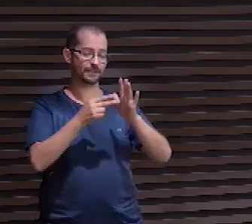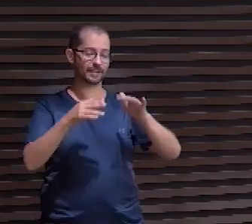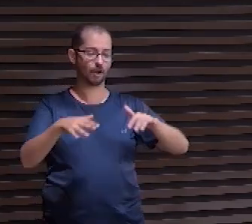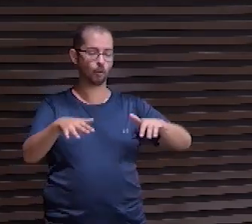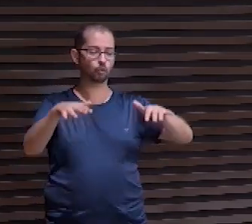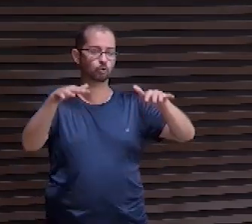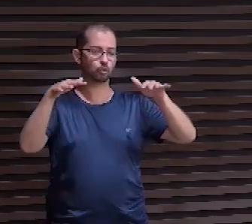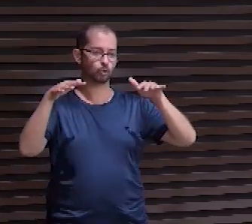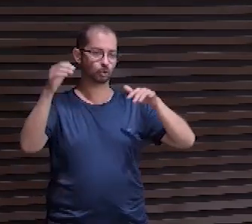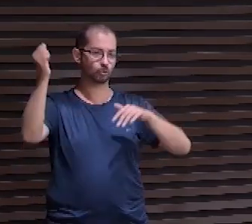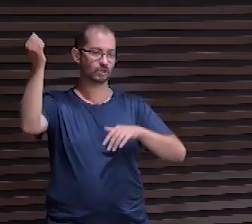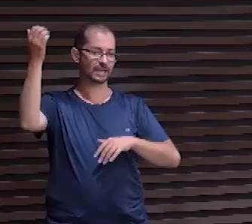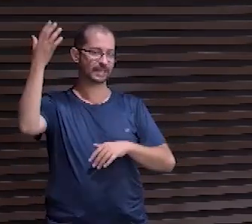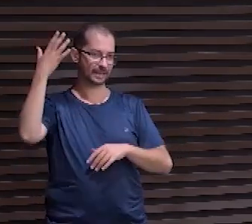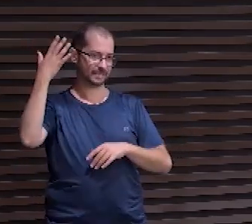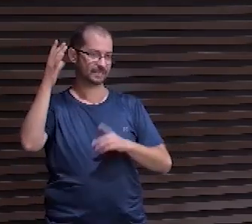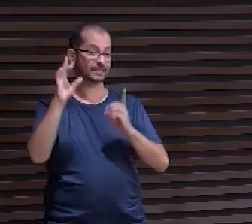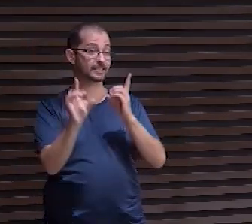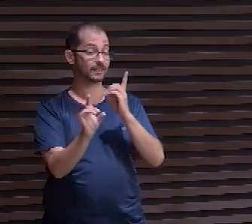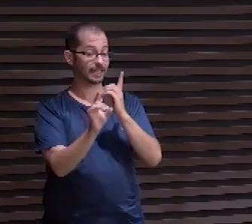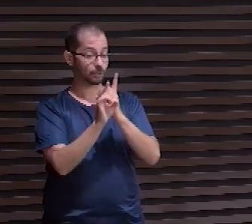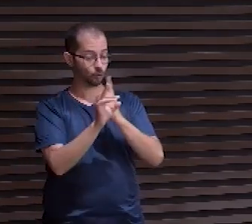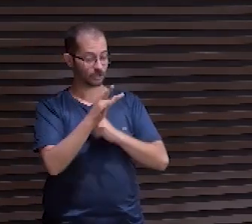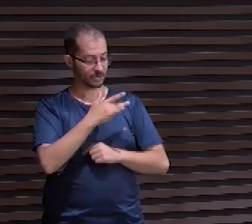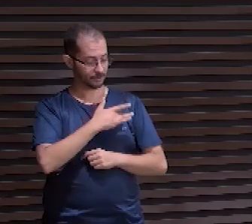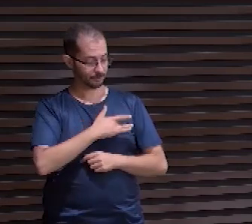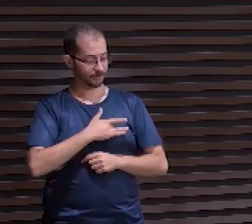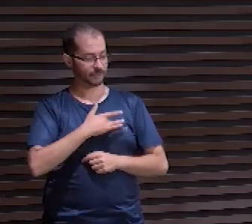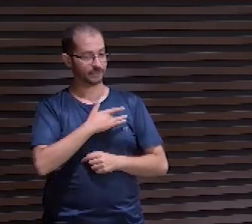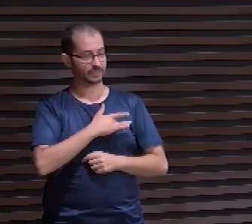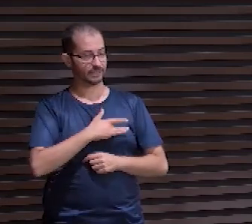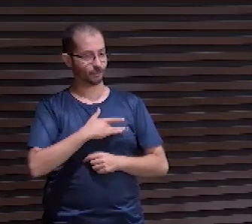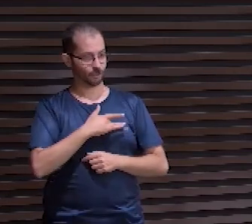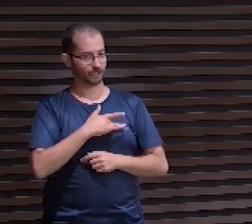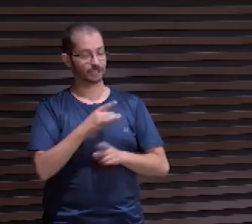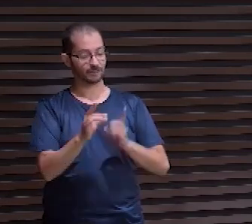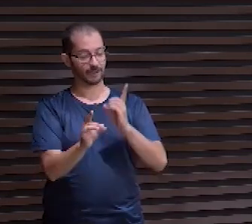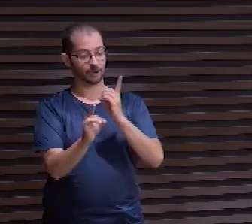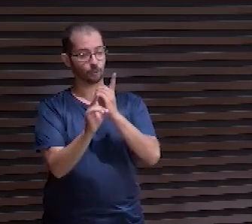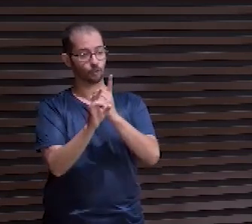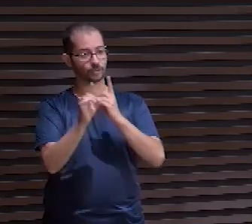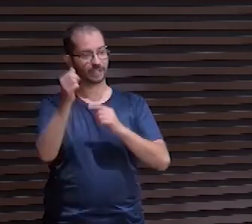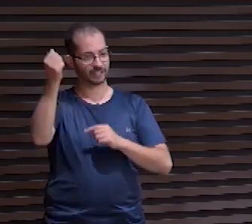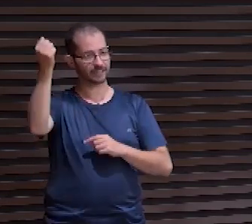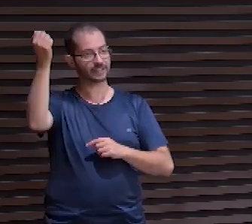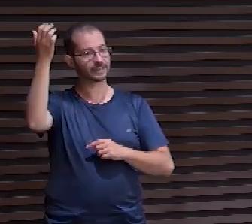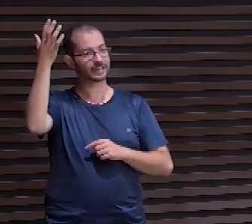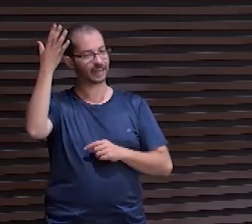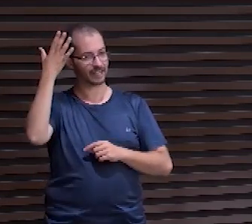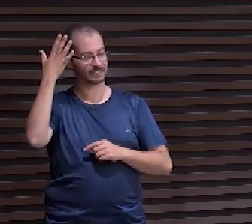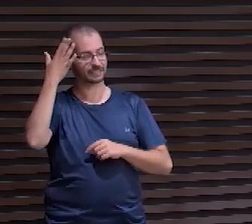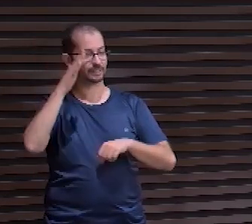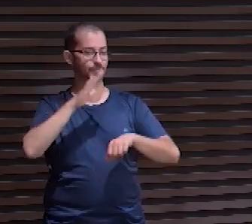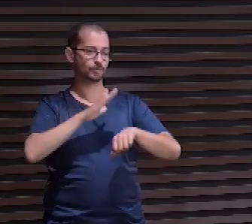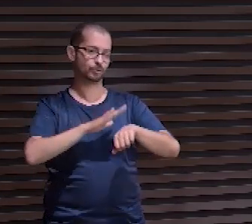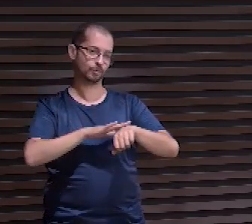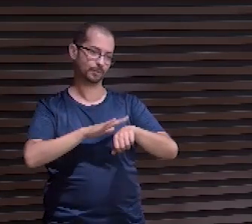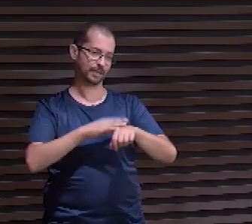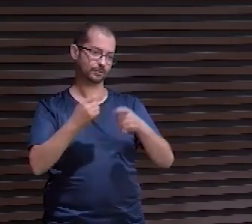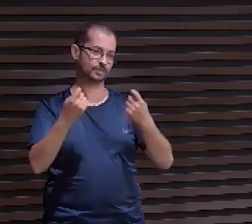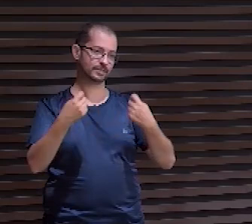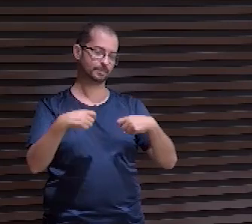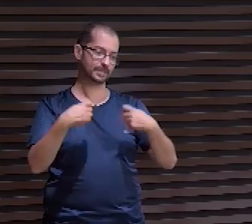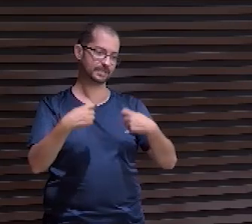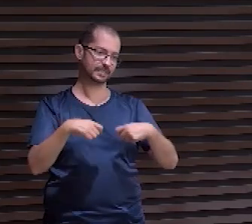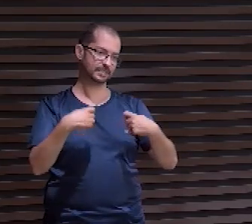você vai achar misericórdia e graça para ocasiões oportunas.